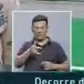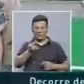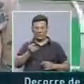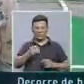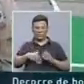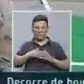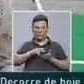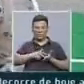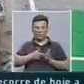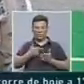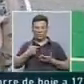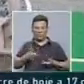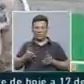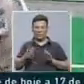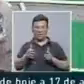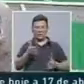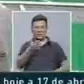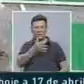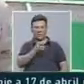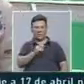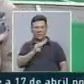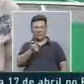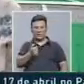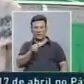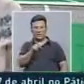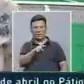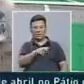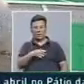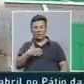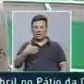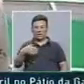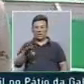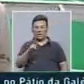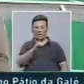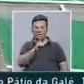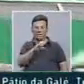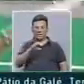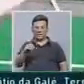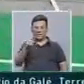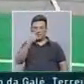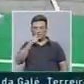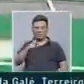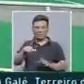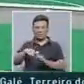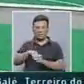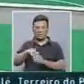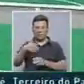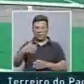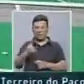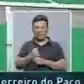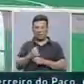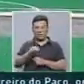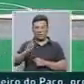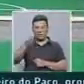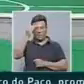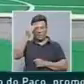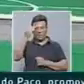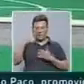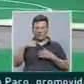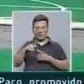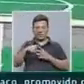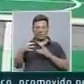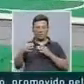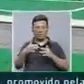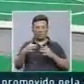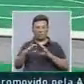Superior Técnico temos mais ou menos 135 equipas, mais de 600 participantes. Neste momento estão a fazer-se os primeiros ensaios do